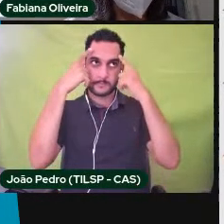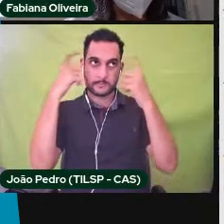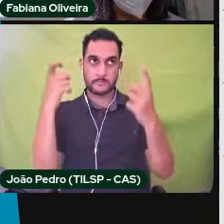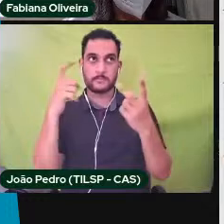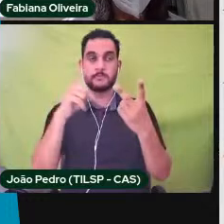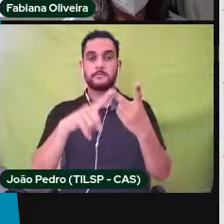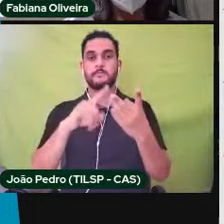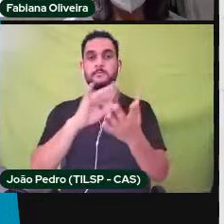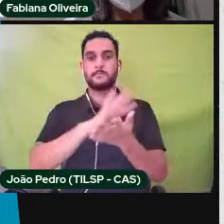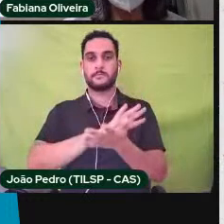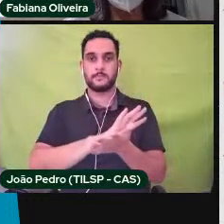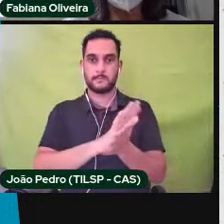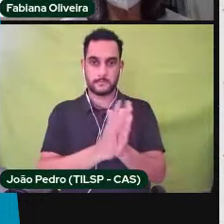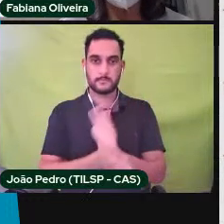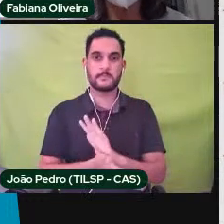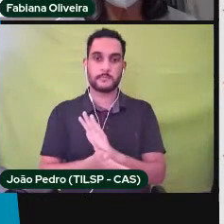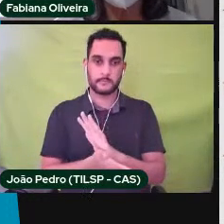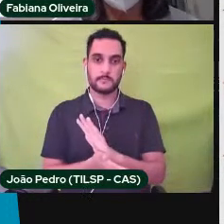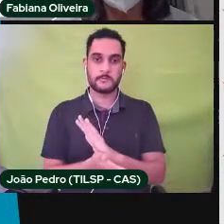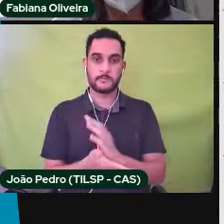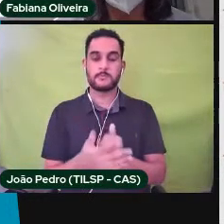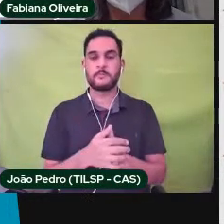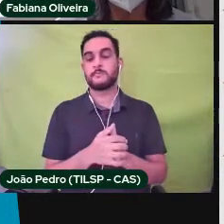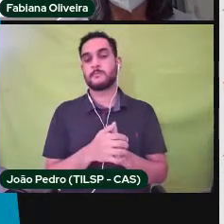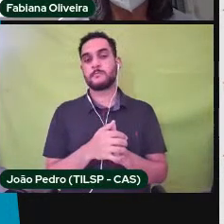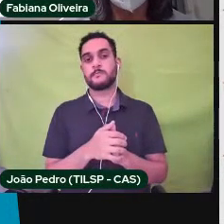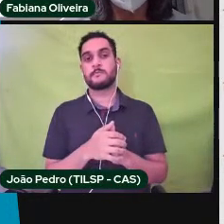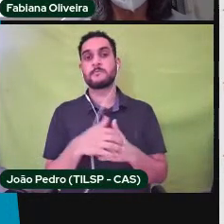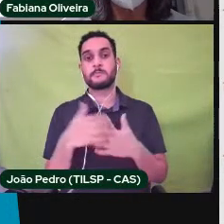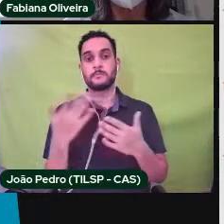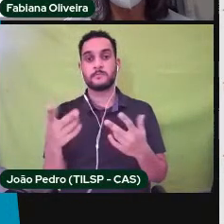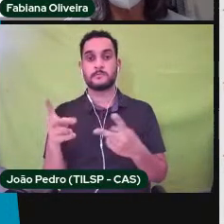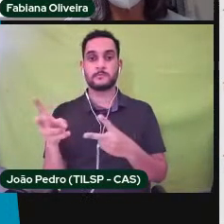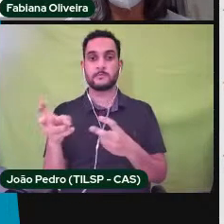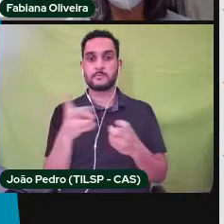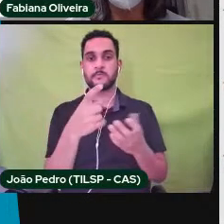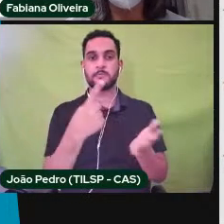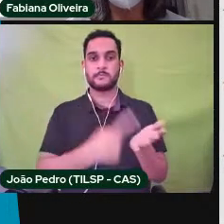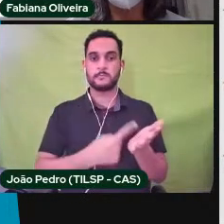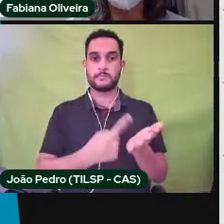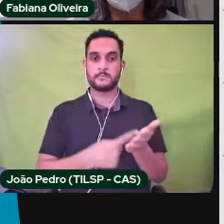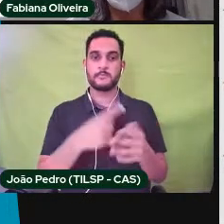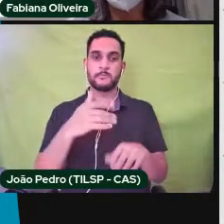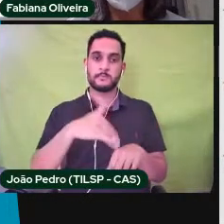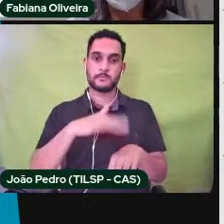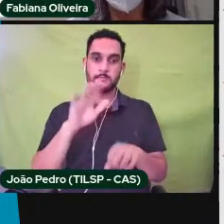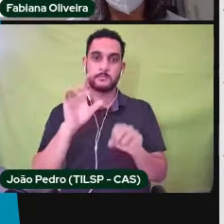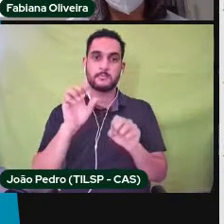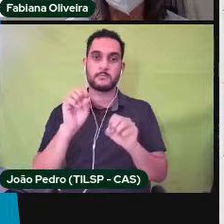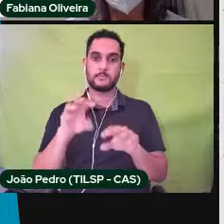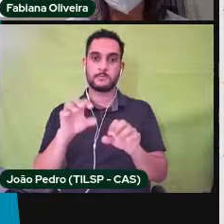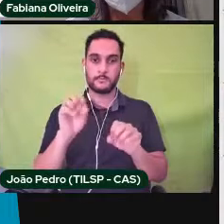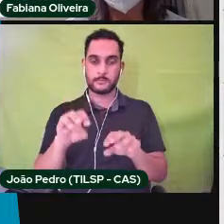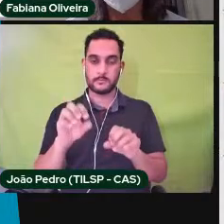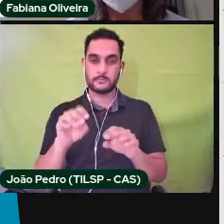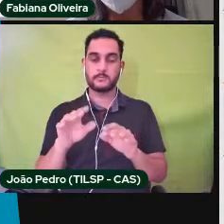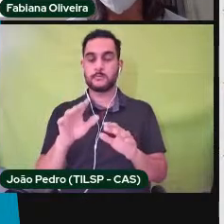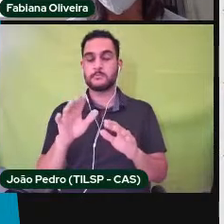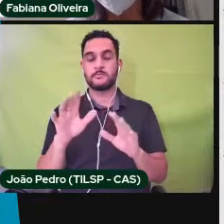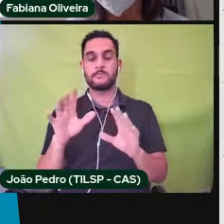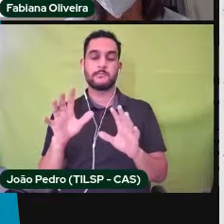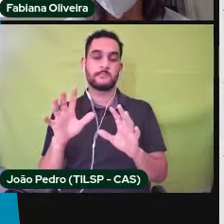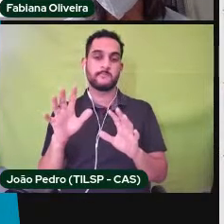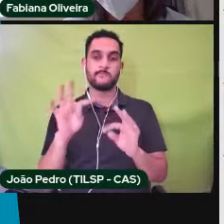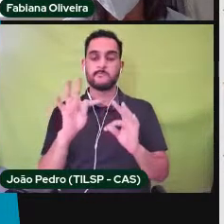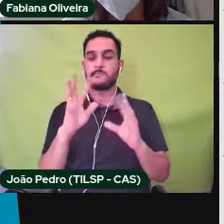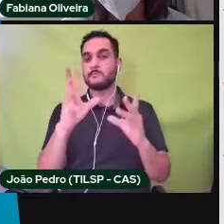discriminação. Eu vejo assim que isso aumenta nosso compromisso com a educação especial na Rede APAE, com a educação especial